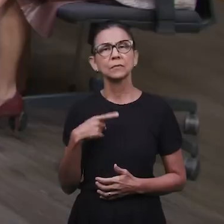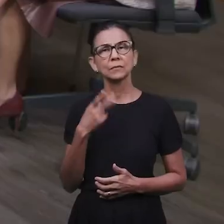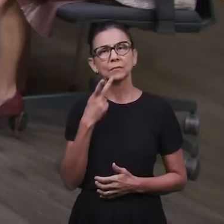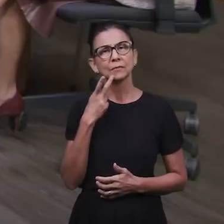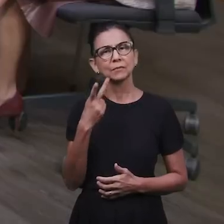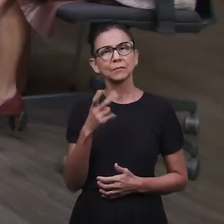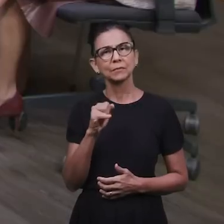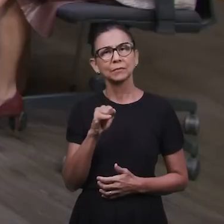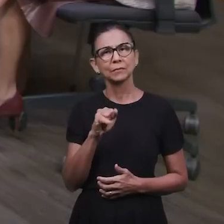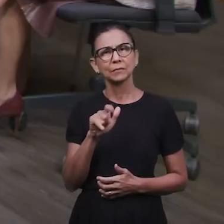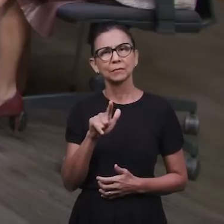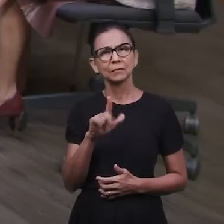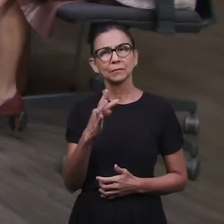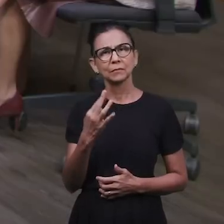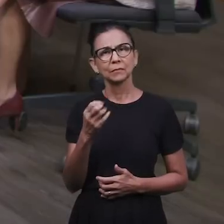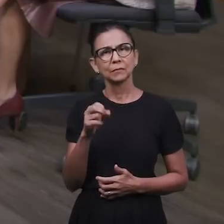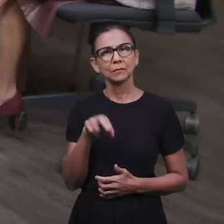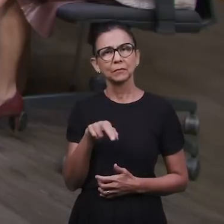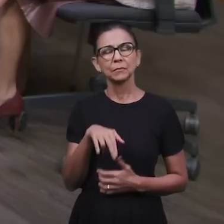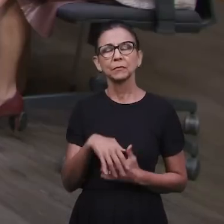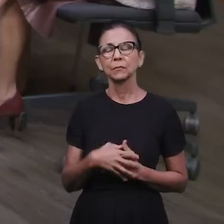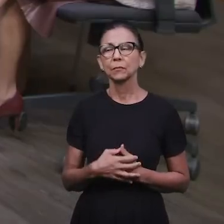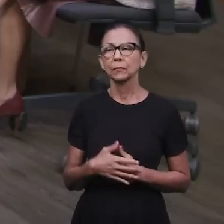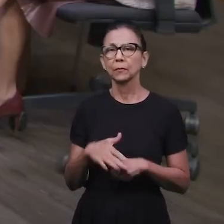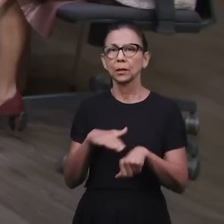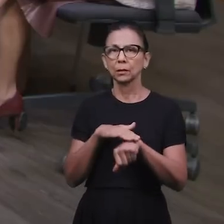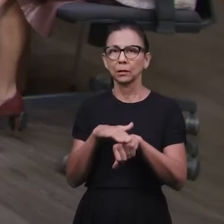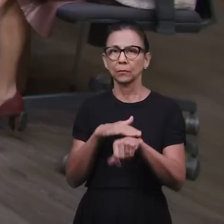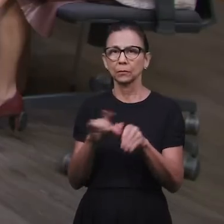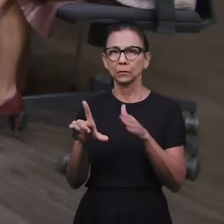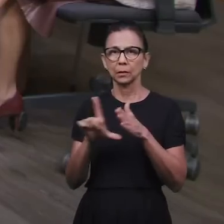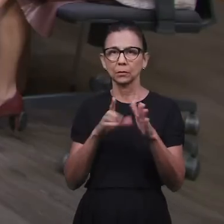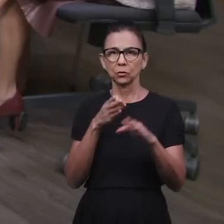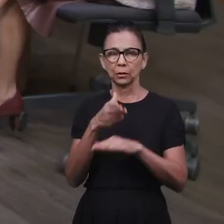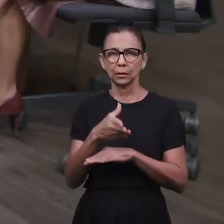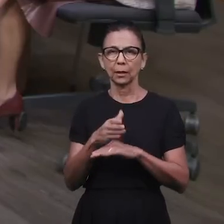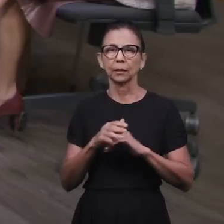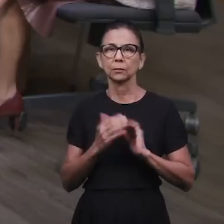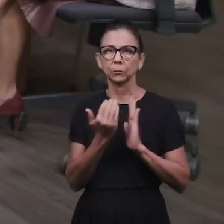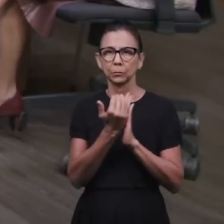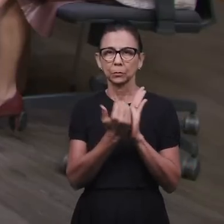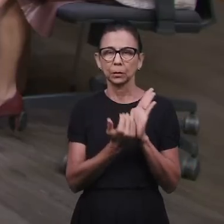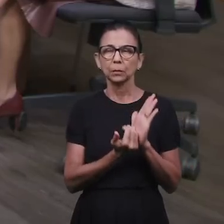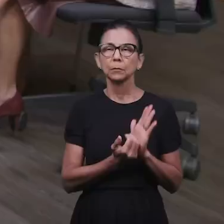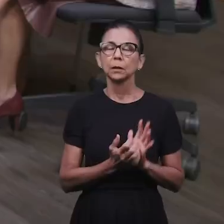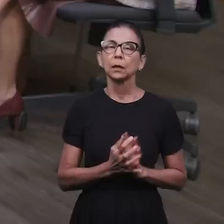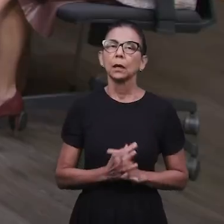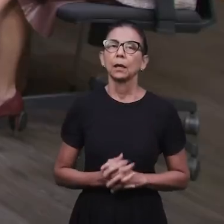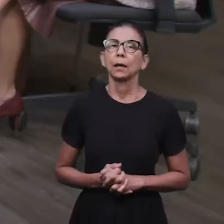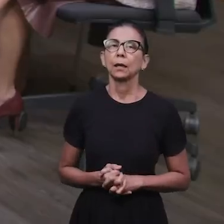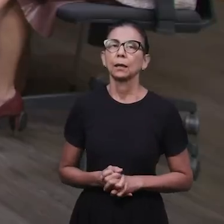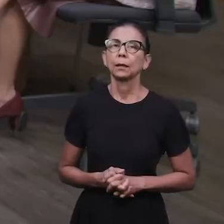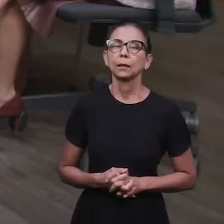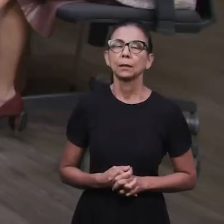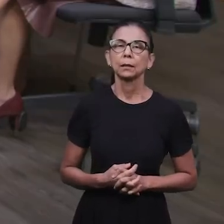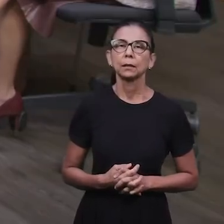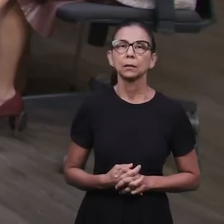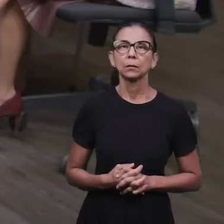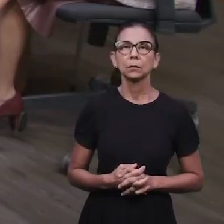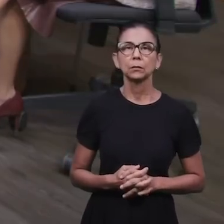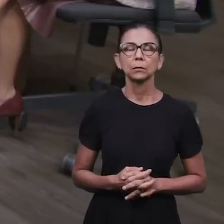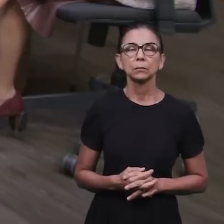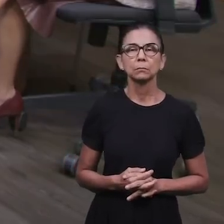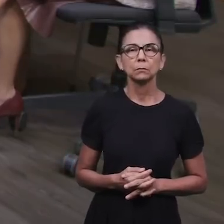né? E há um aspecto que a palavra traz para nós como ensino, né, que o próprio